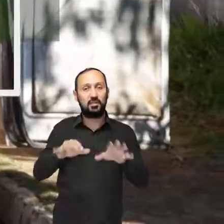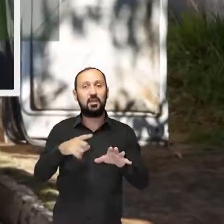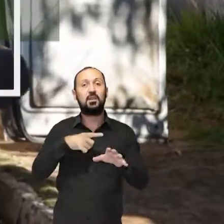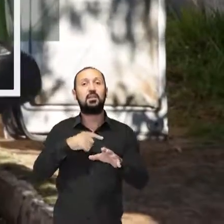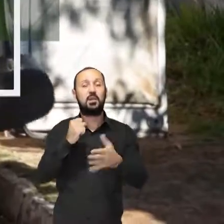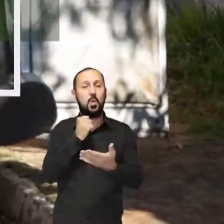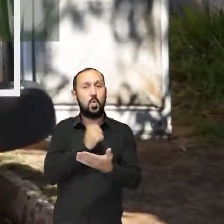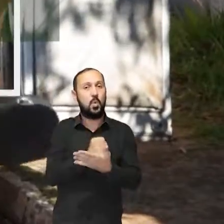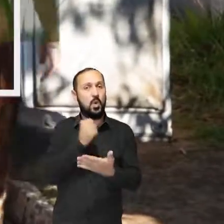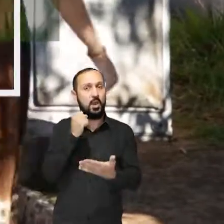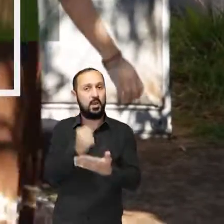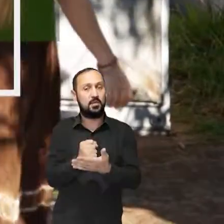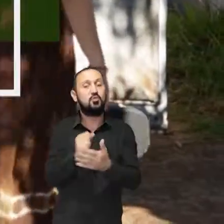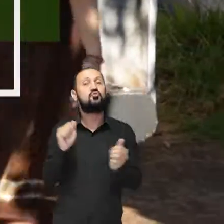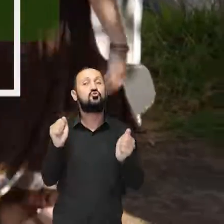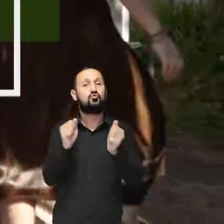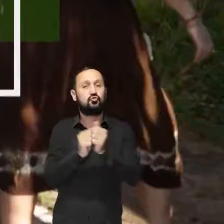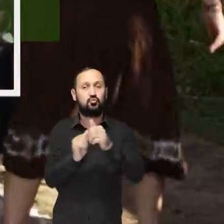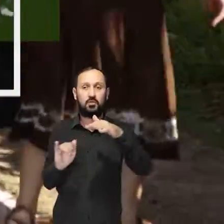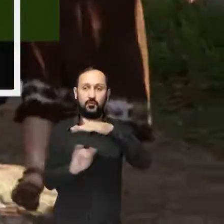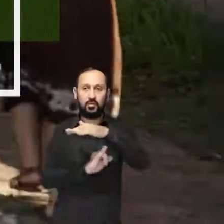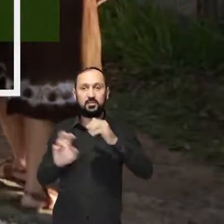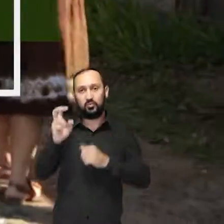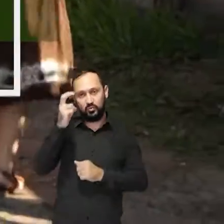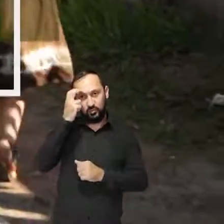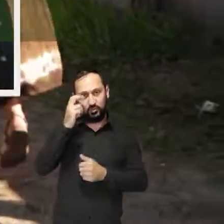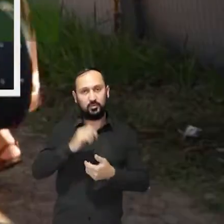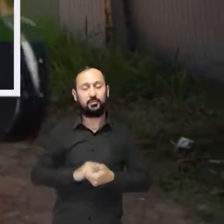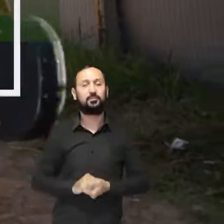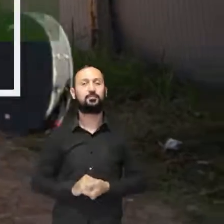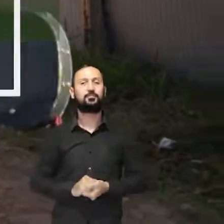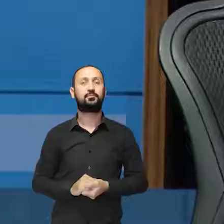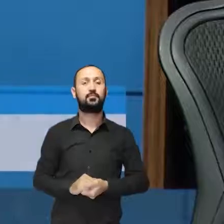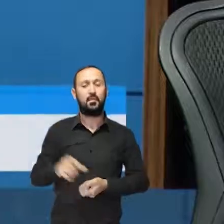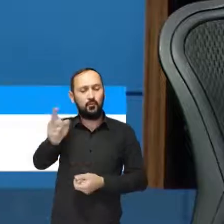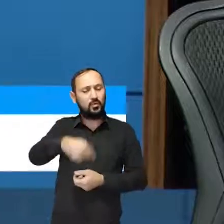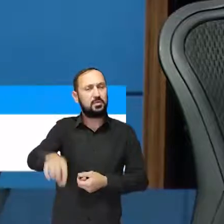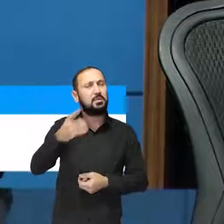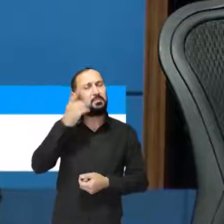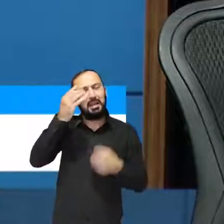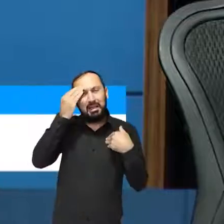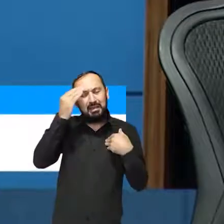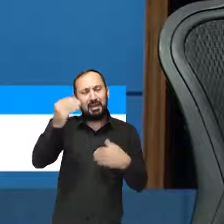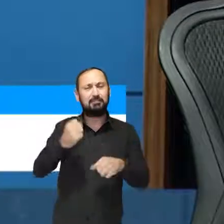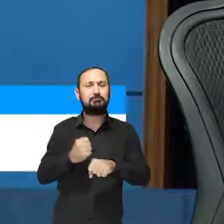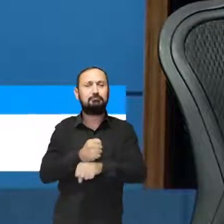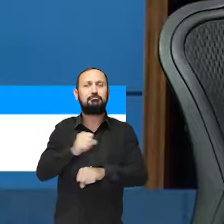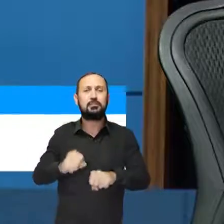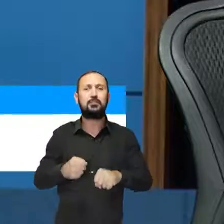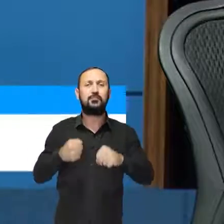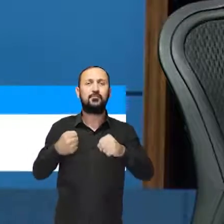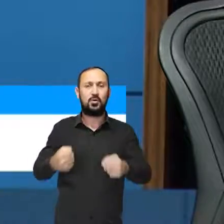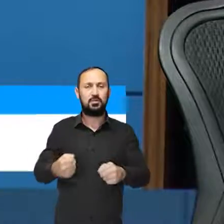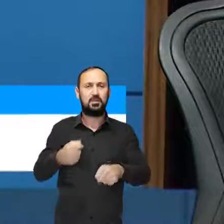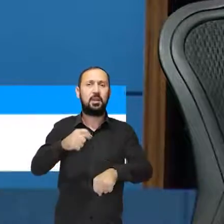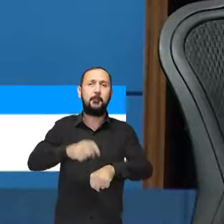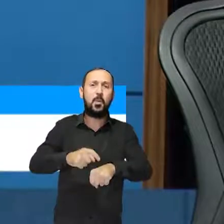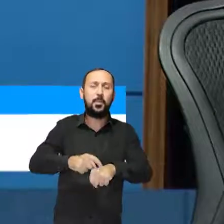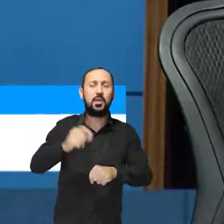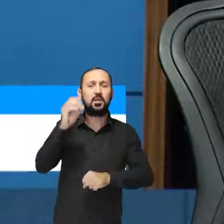pandemia e que esteja com um cadastro na Fundação de Cultura. Agradeço a todos os senhores deputados o